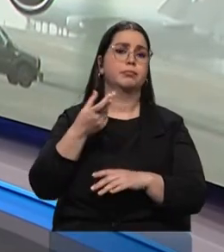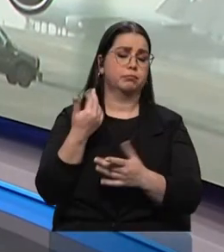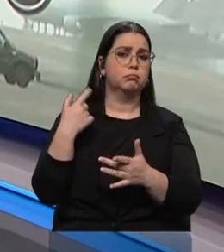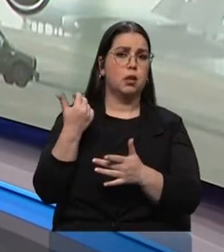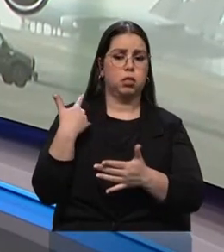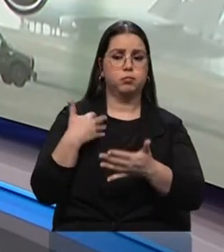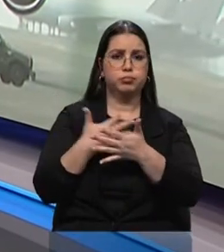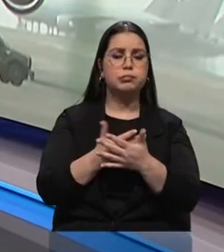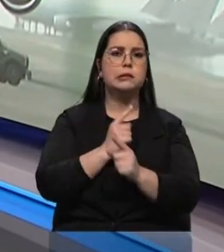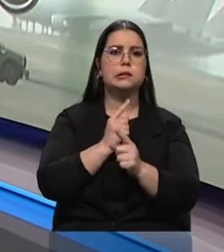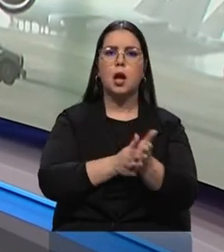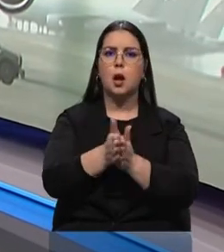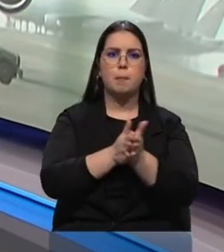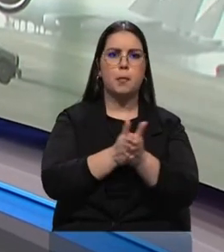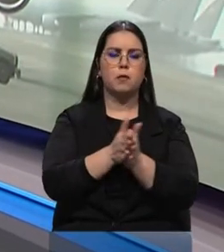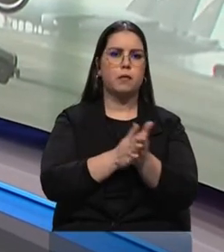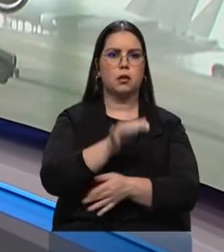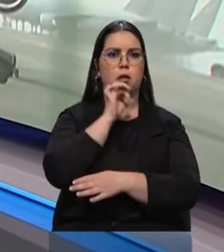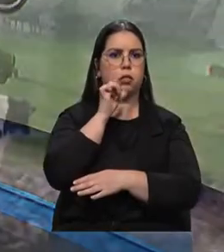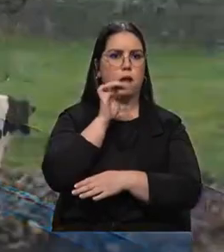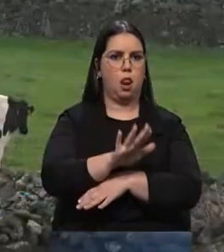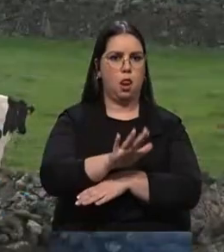um uso mais intensivo da base.